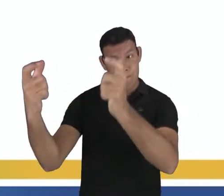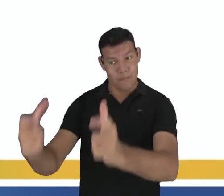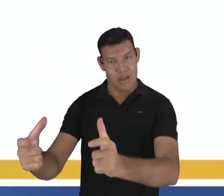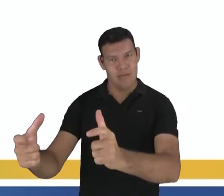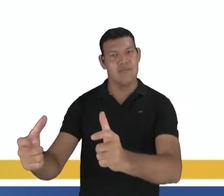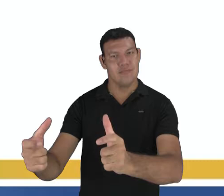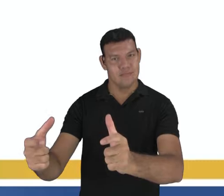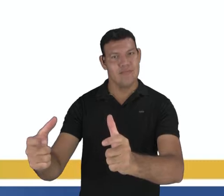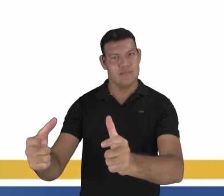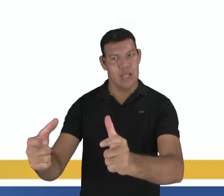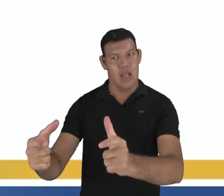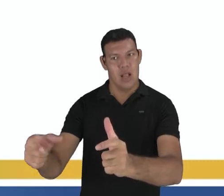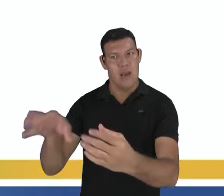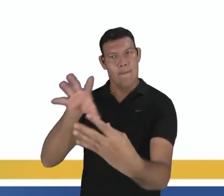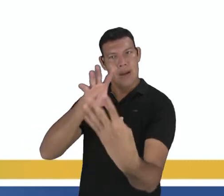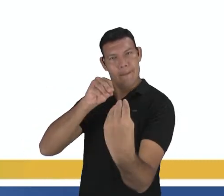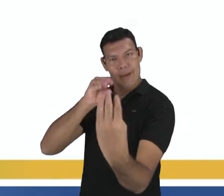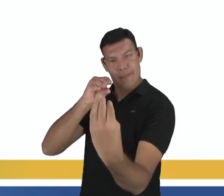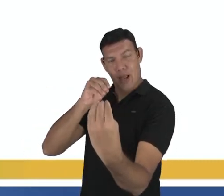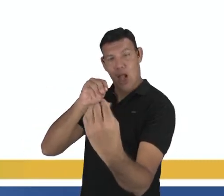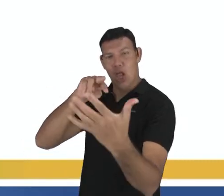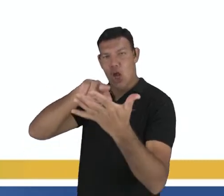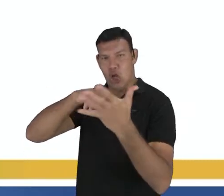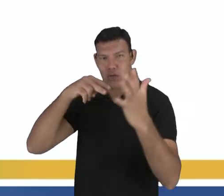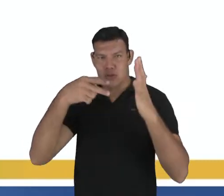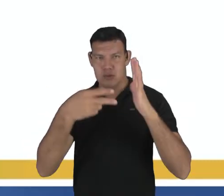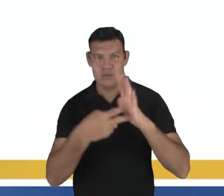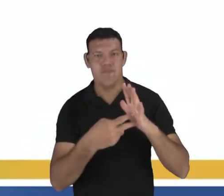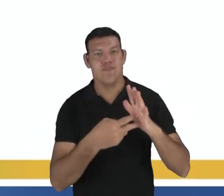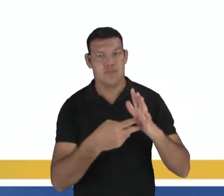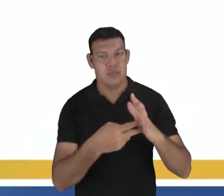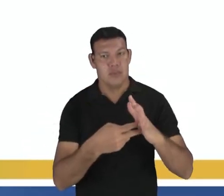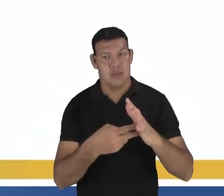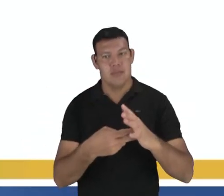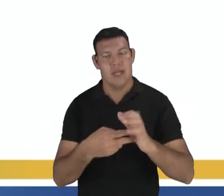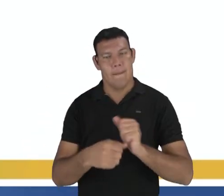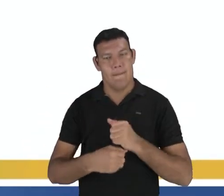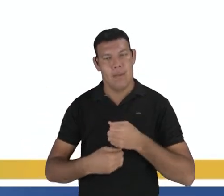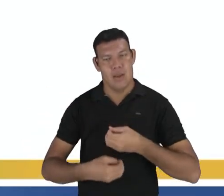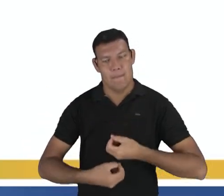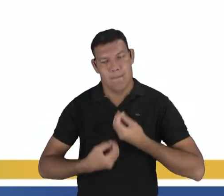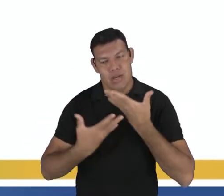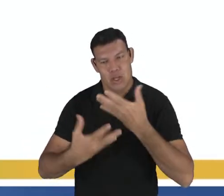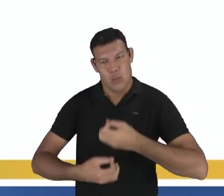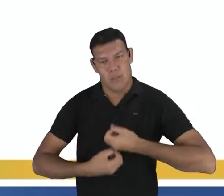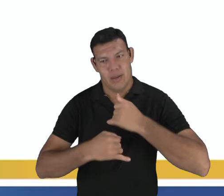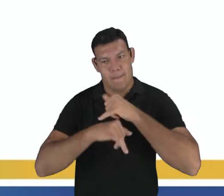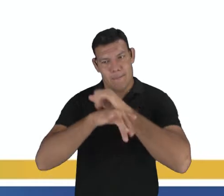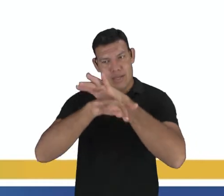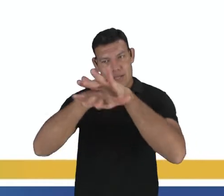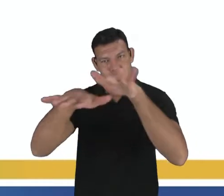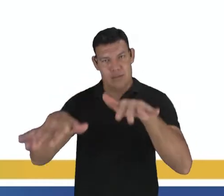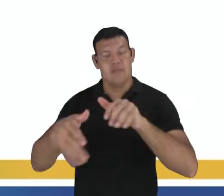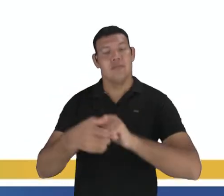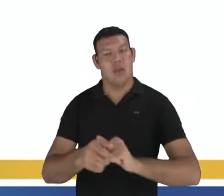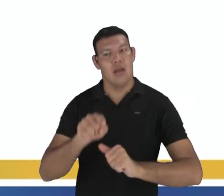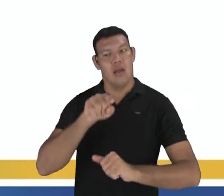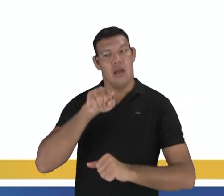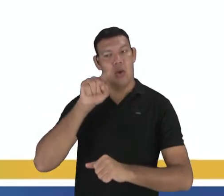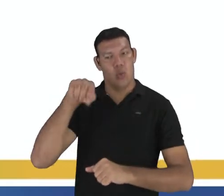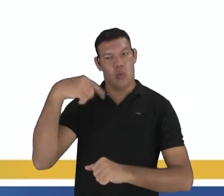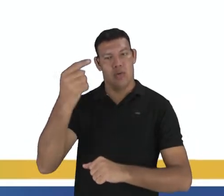está, o que você está falando, qual o significado que você quer passar para poder ter um significado